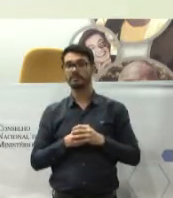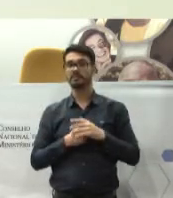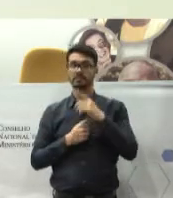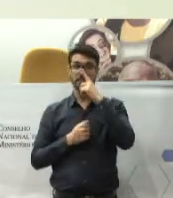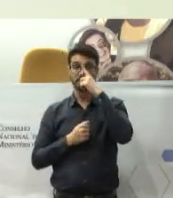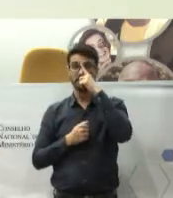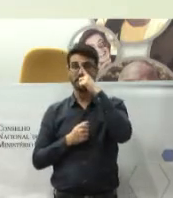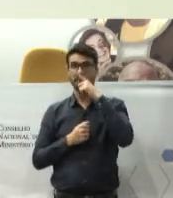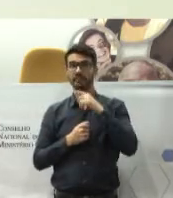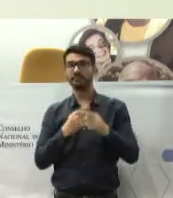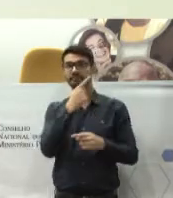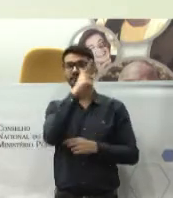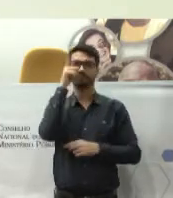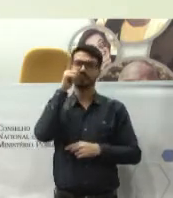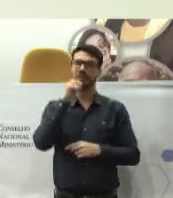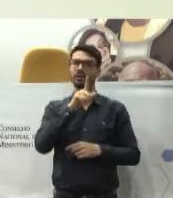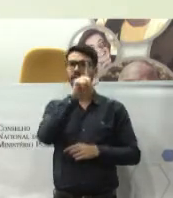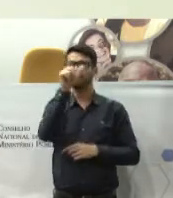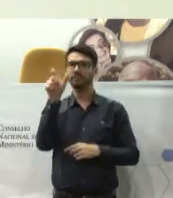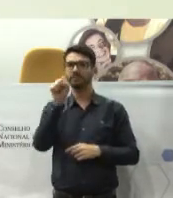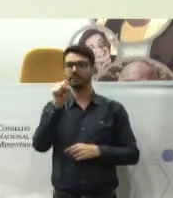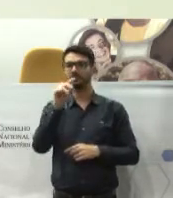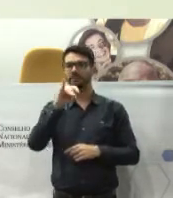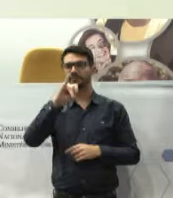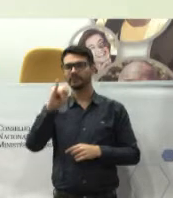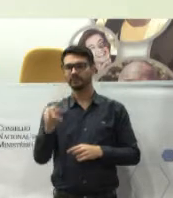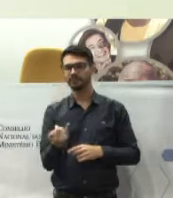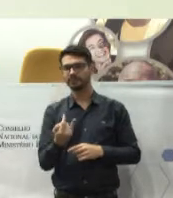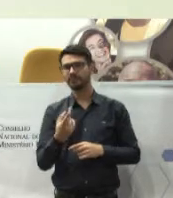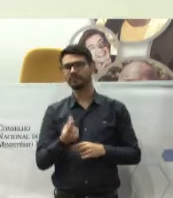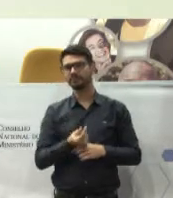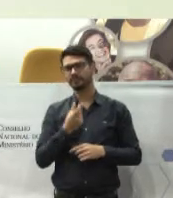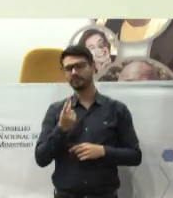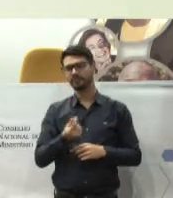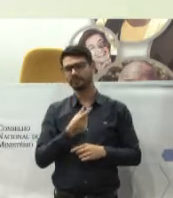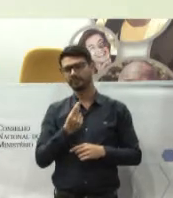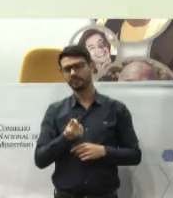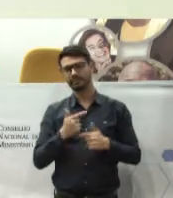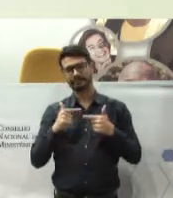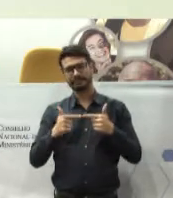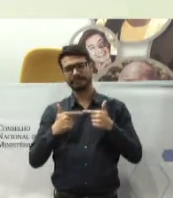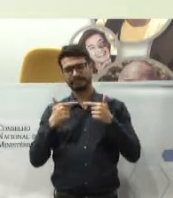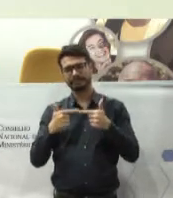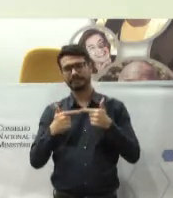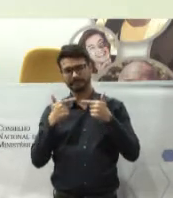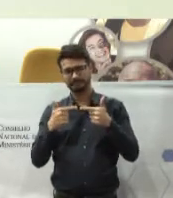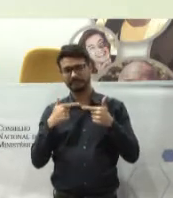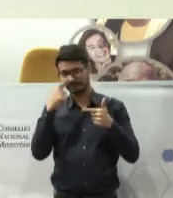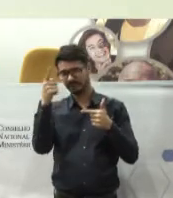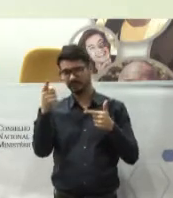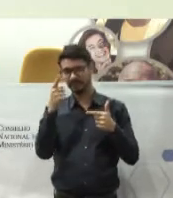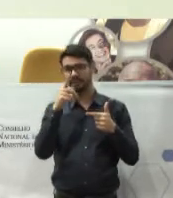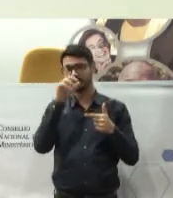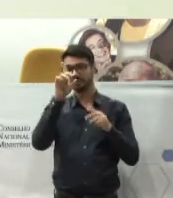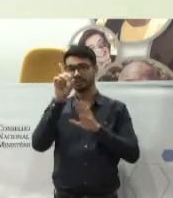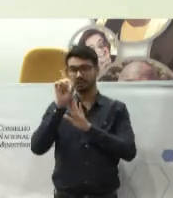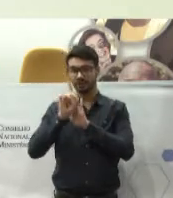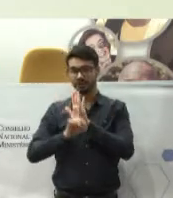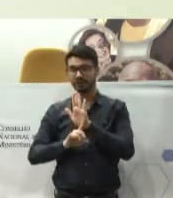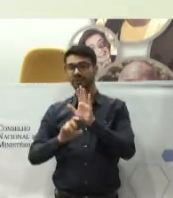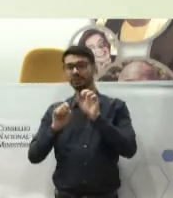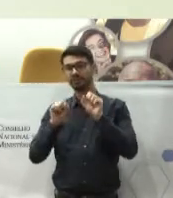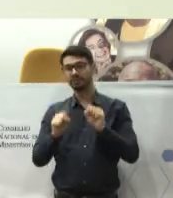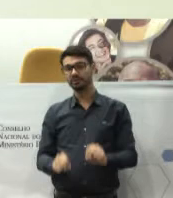Nós recentemente ganhamos no STJ, depois de uma larga e longa batalha judicial, o direito a